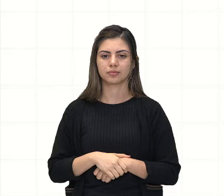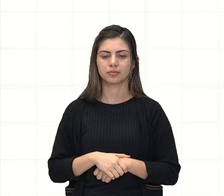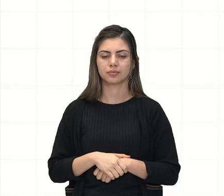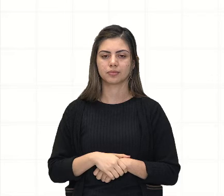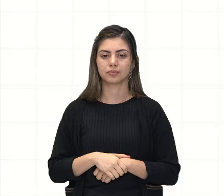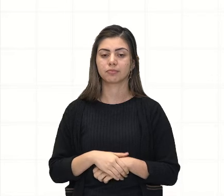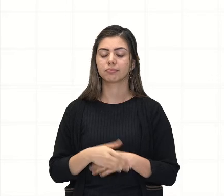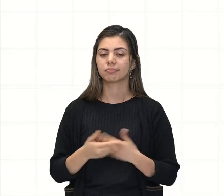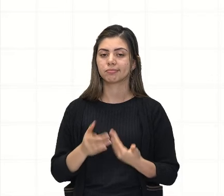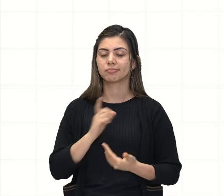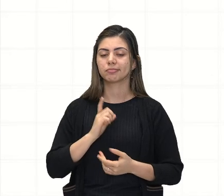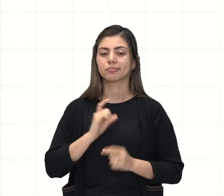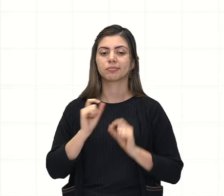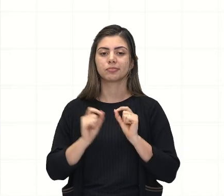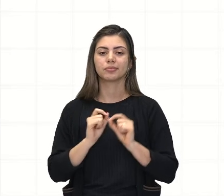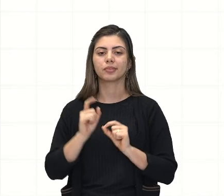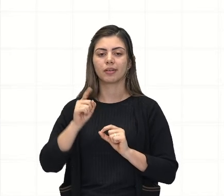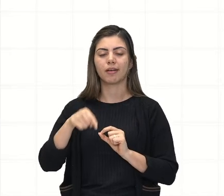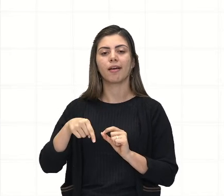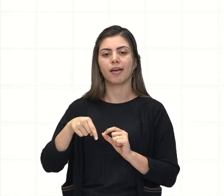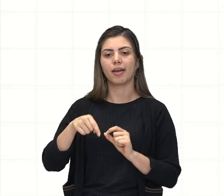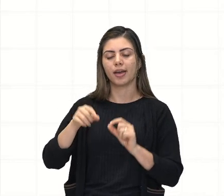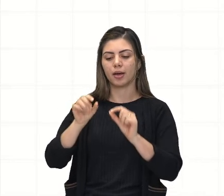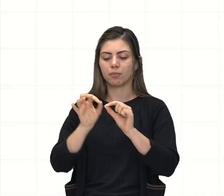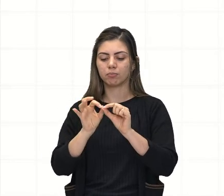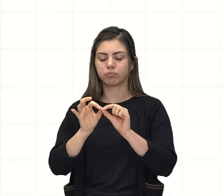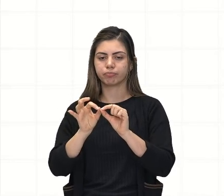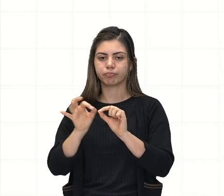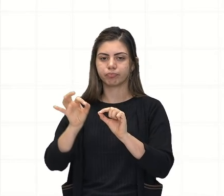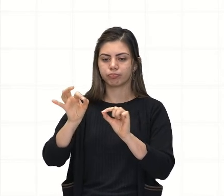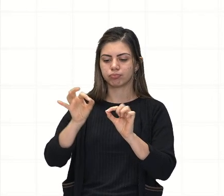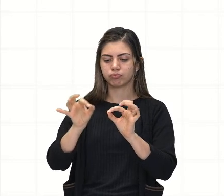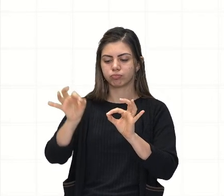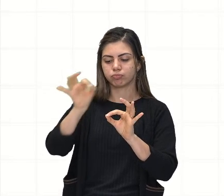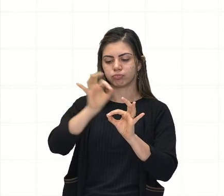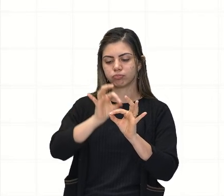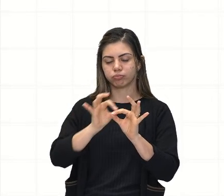Então, nós temos aqui agora uma meia volta, 180 graus.